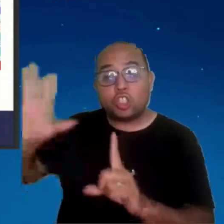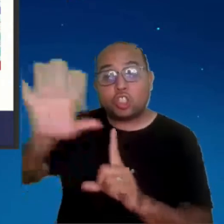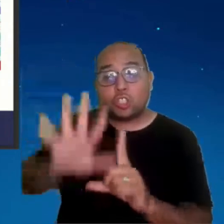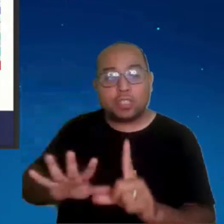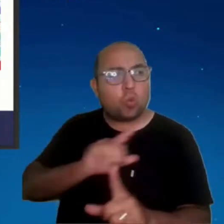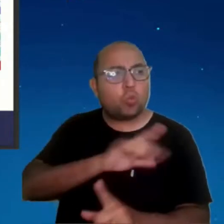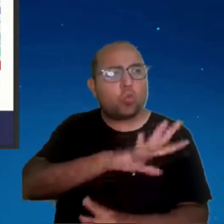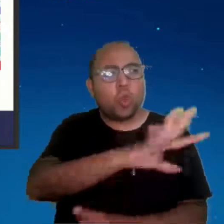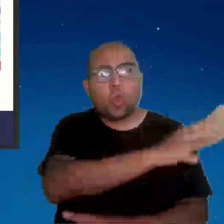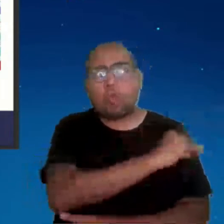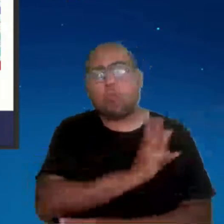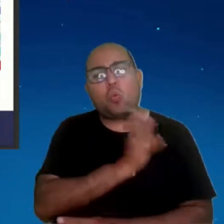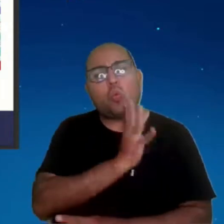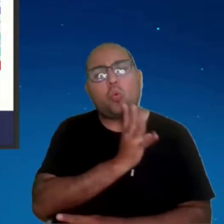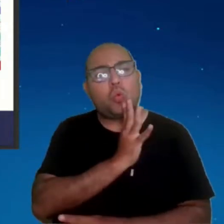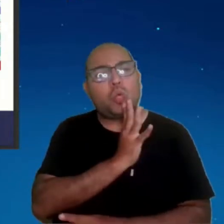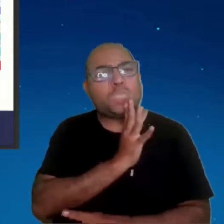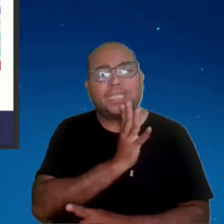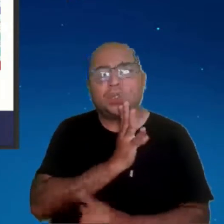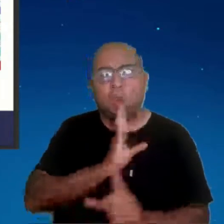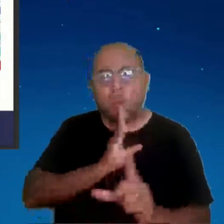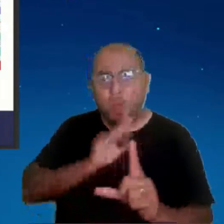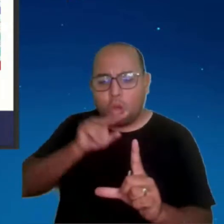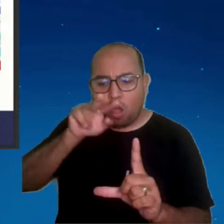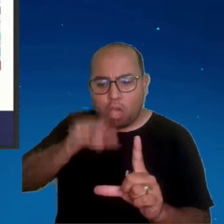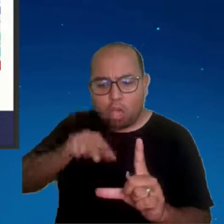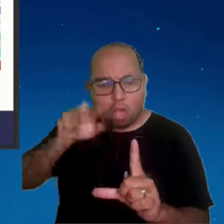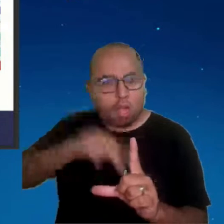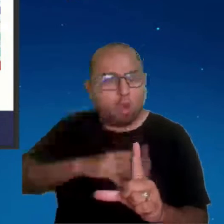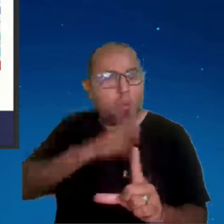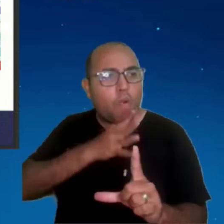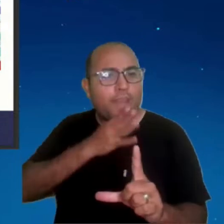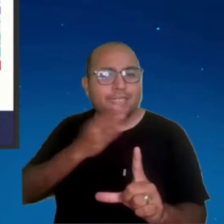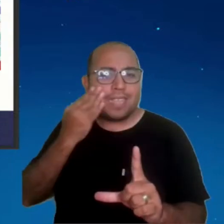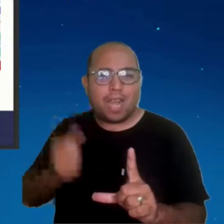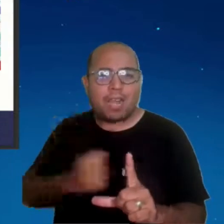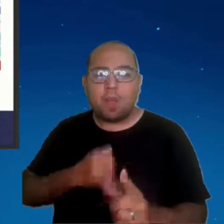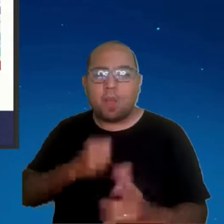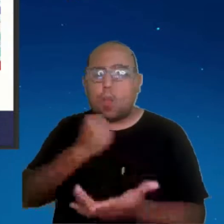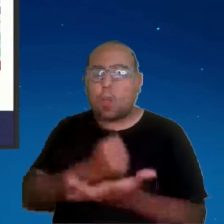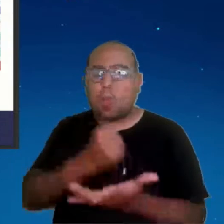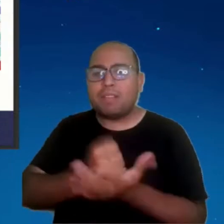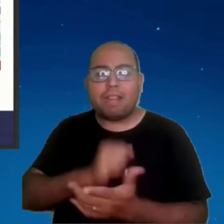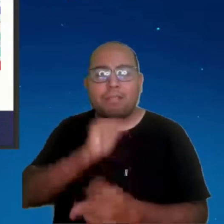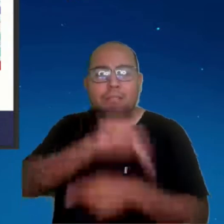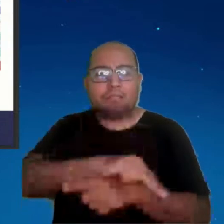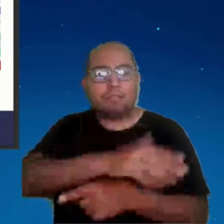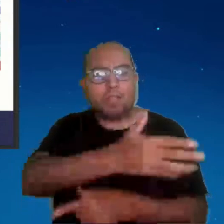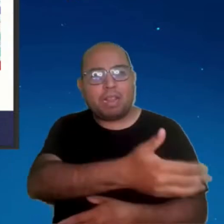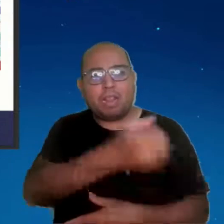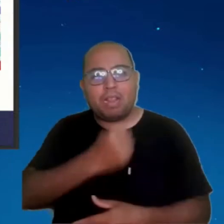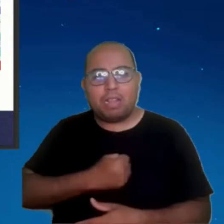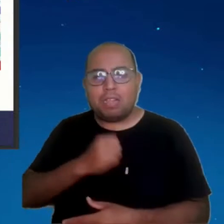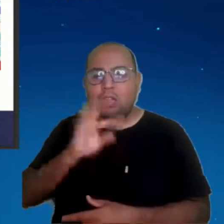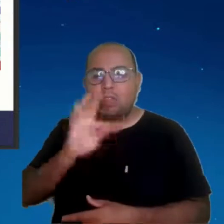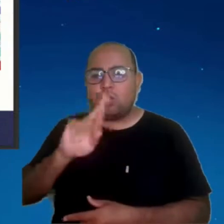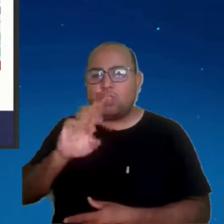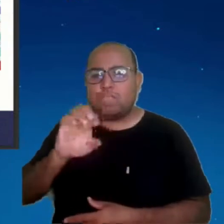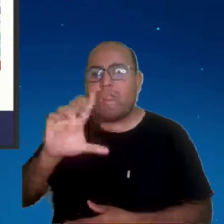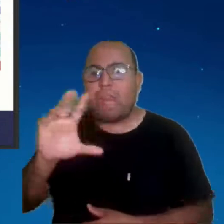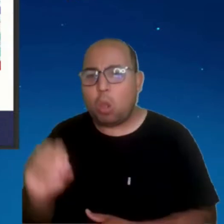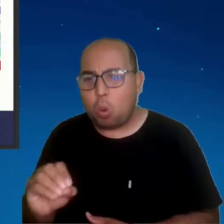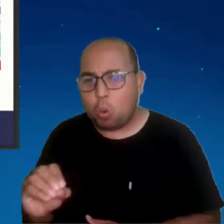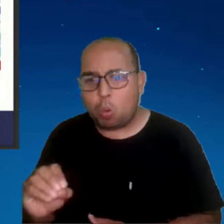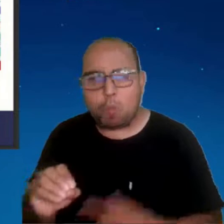mundo está por dentro de tudo. Então, assim, não dá para você fazer uma contratação sem usar o Trello, porque o